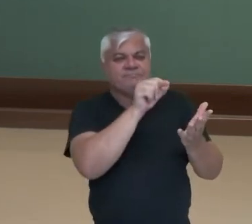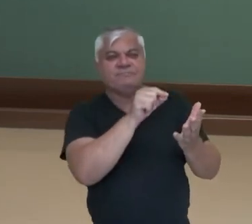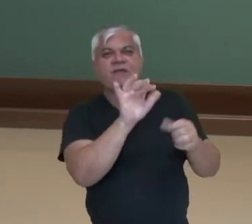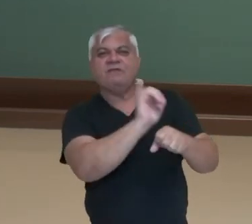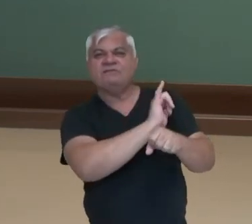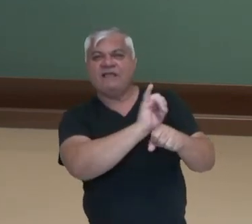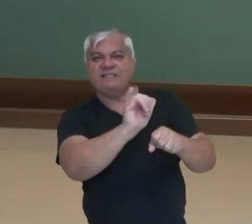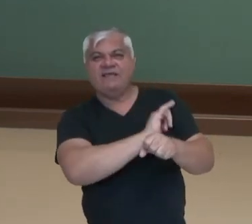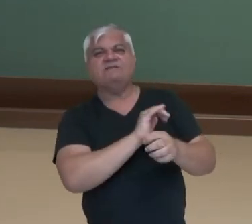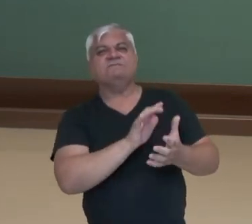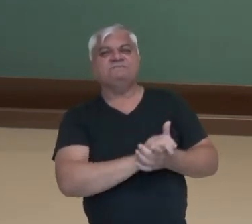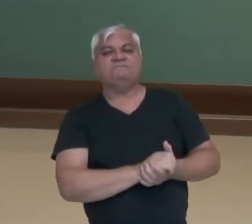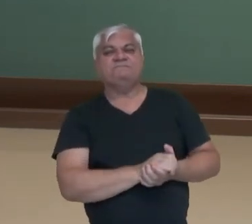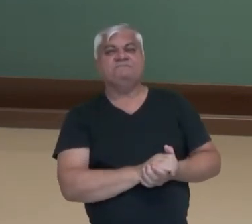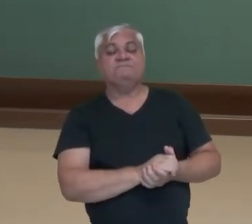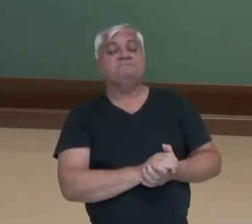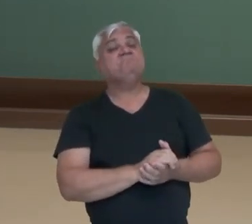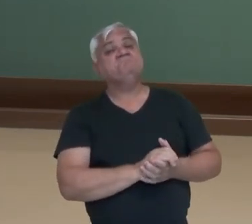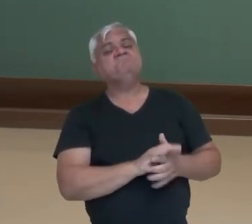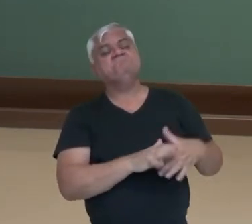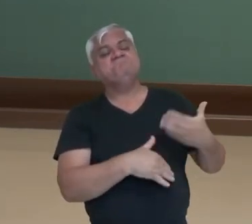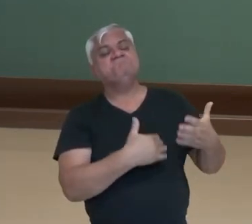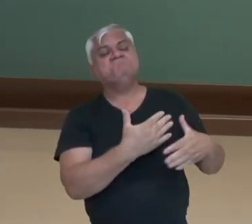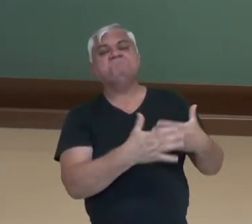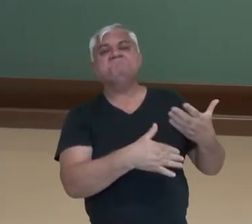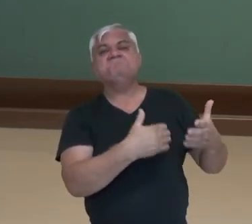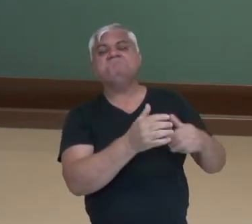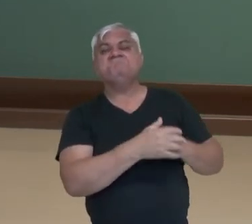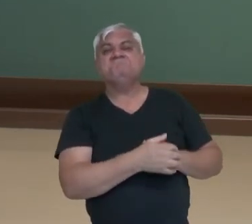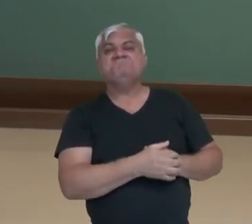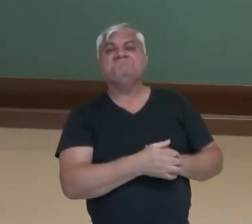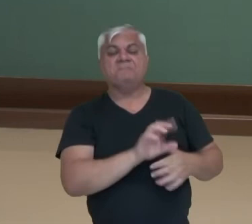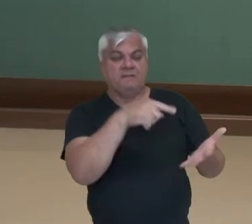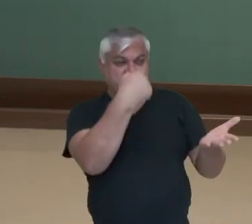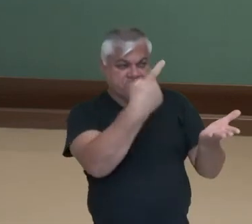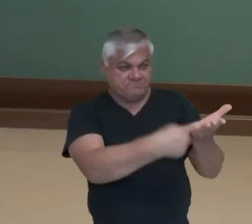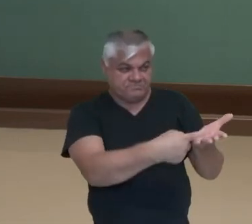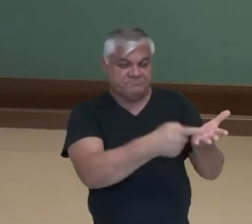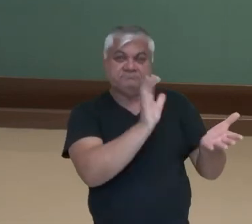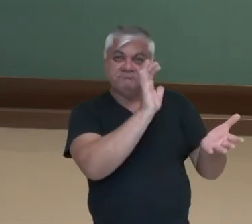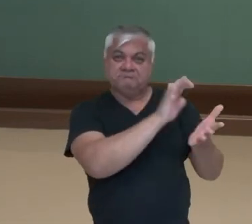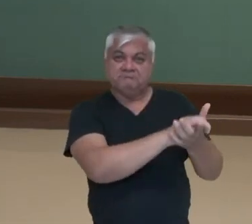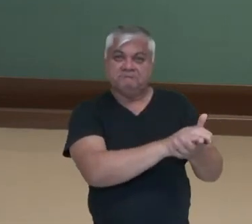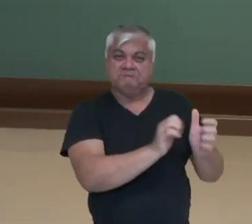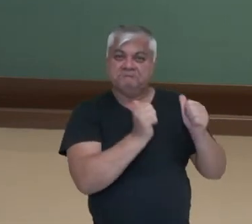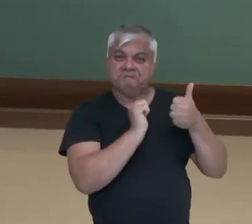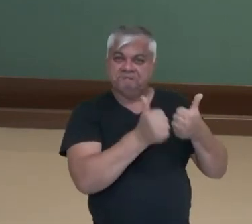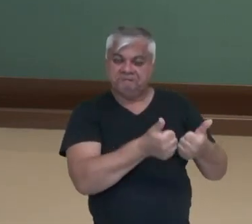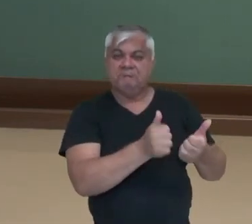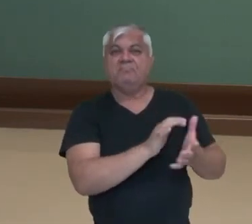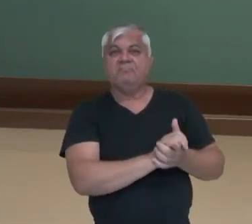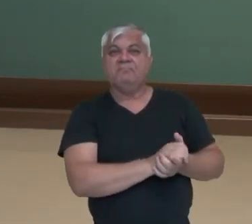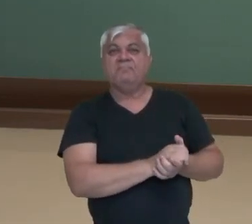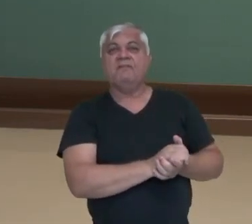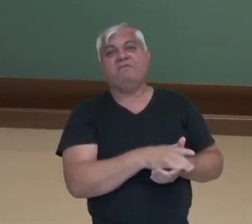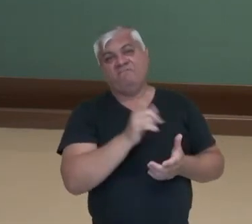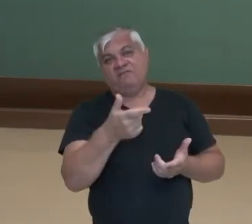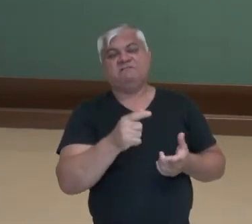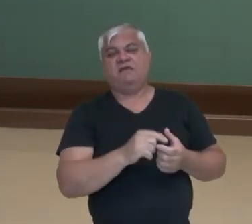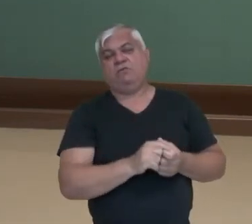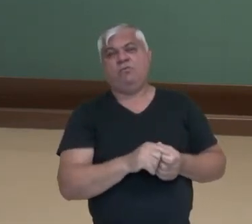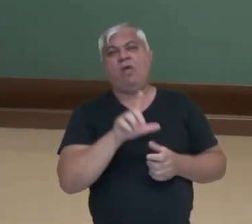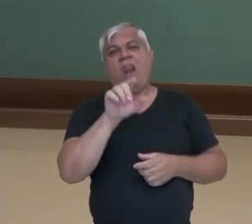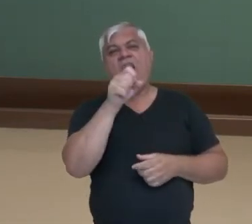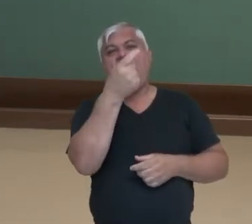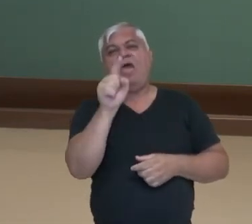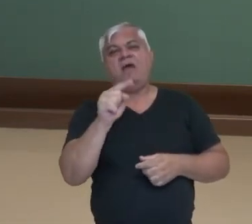fio de Ariadne. E daí, marcou lá na ponta da... Inclusive era ou novelo de lã, ou outra versão